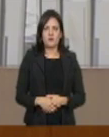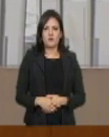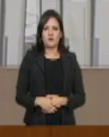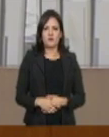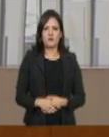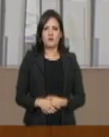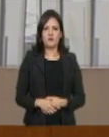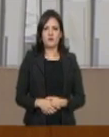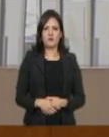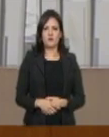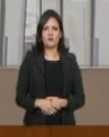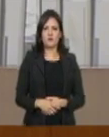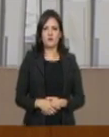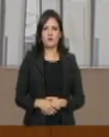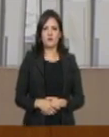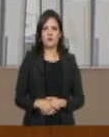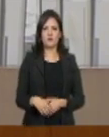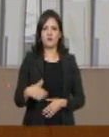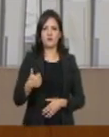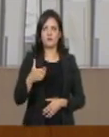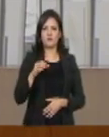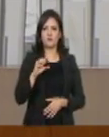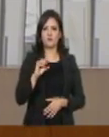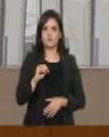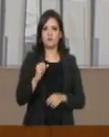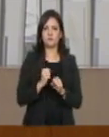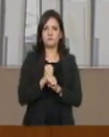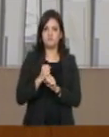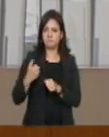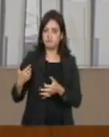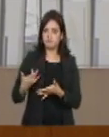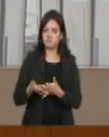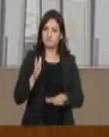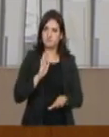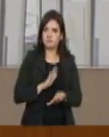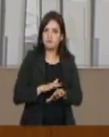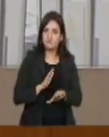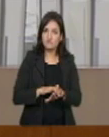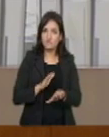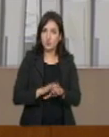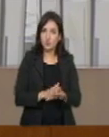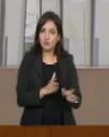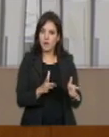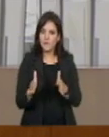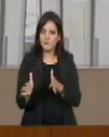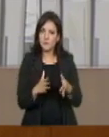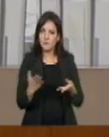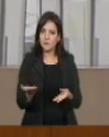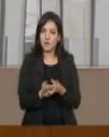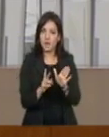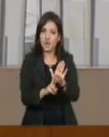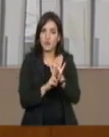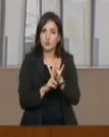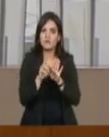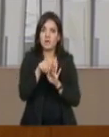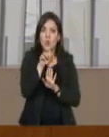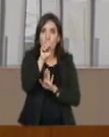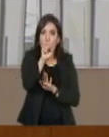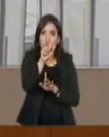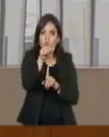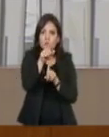Nos últimos 10 anos, o tempo de tramitação dos recursos em matéria criminal é de